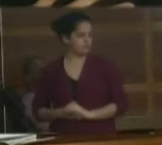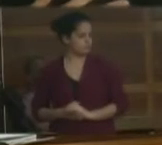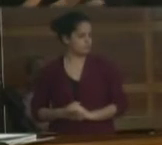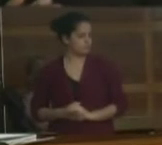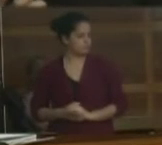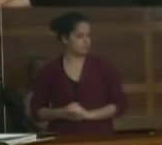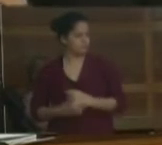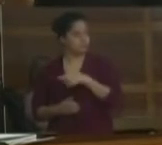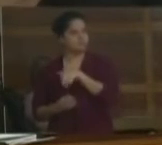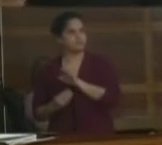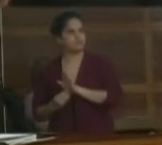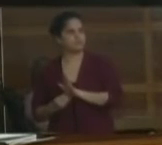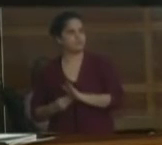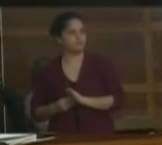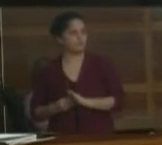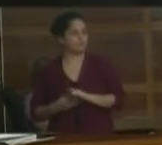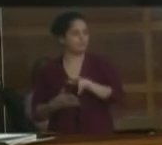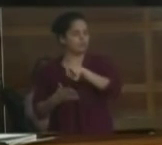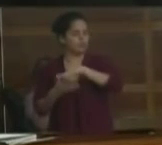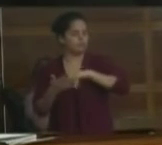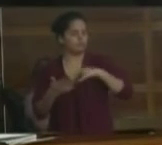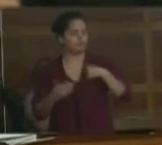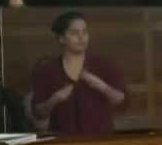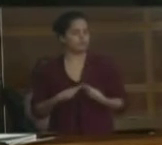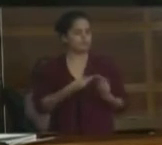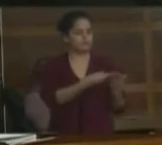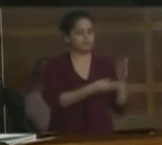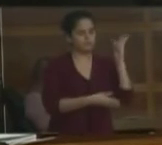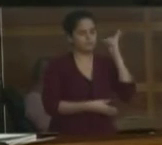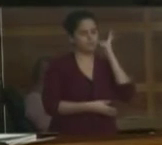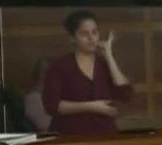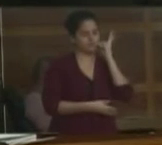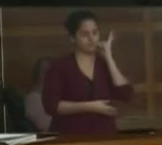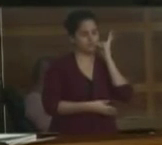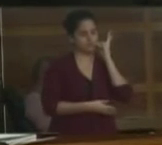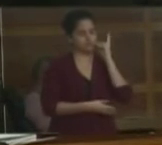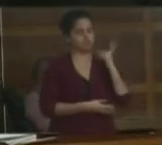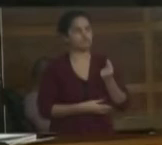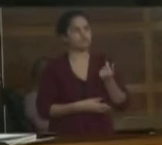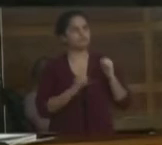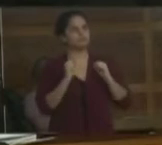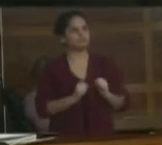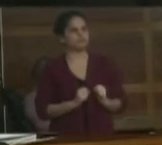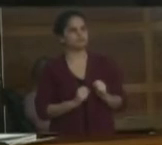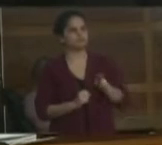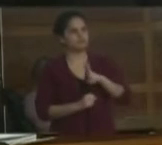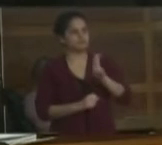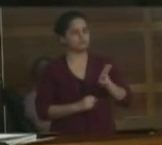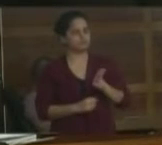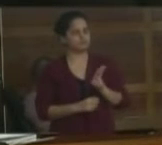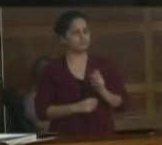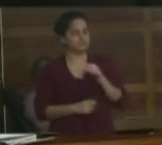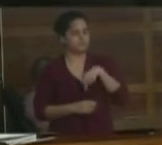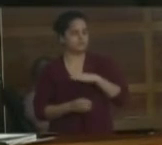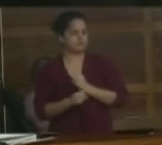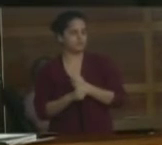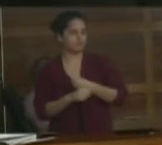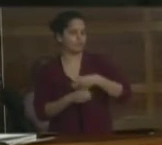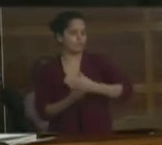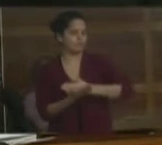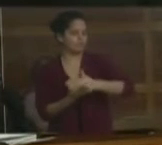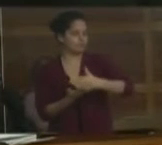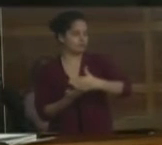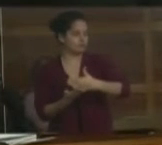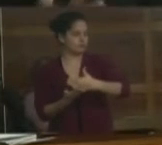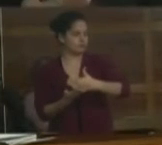vereadora e para os vereadores do que realmente pode ser utilizado bom além disto esse ano começou com o